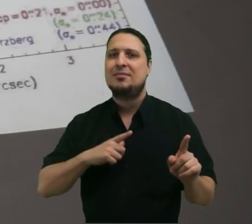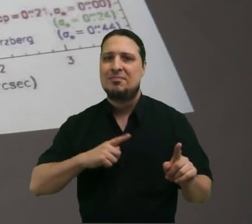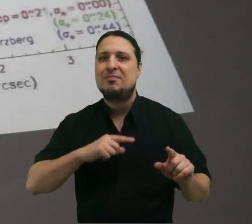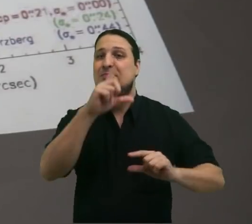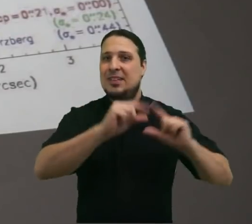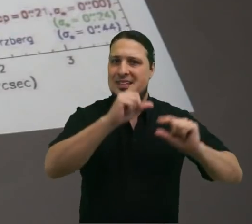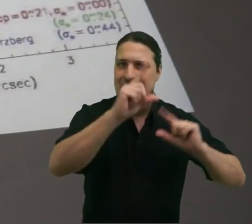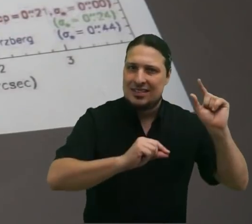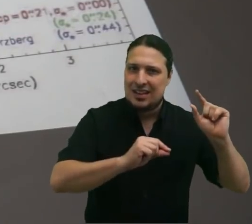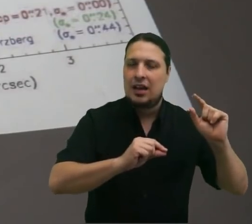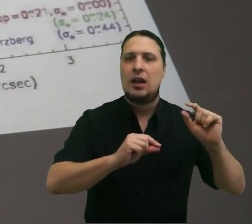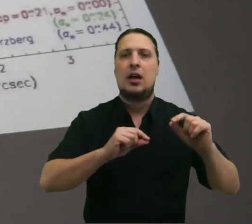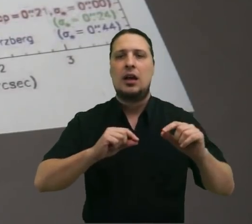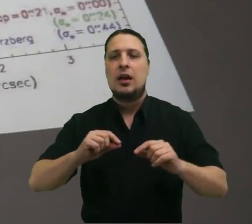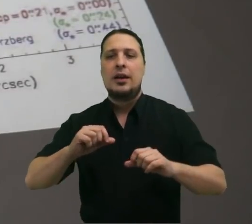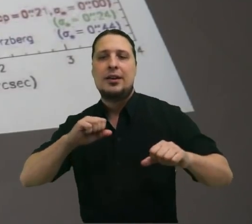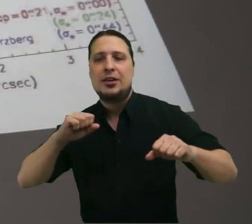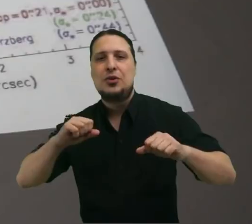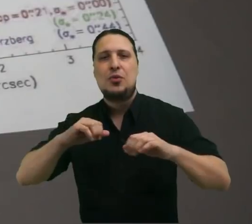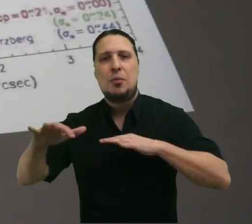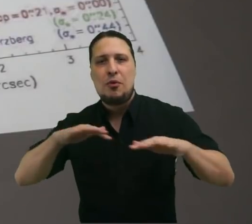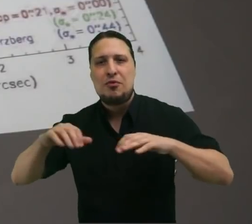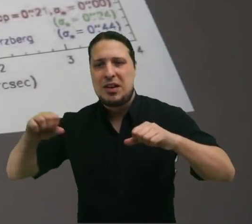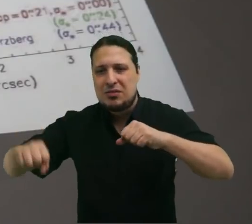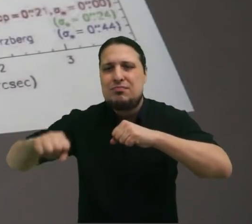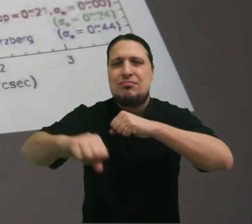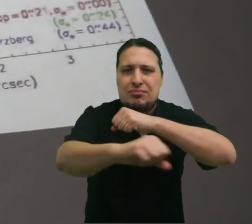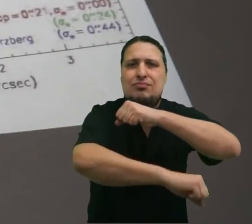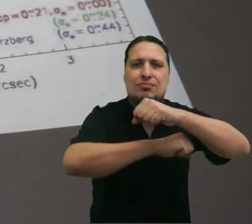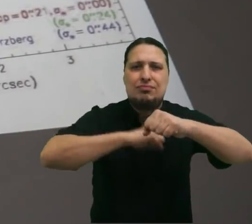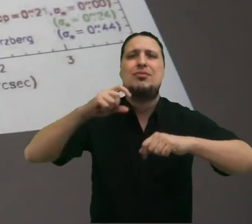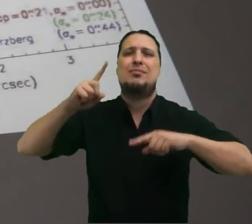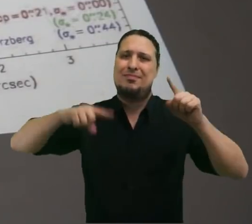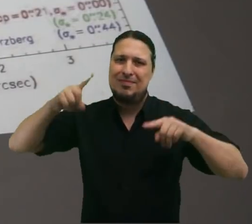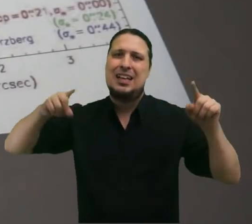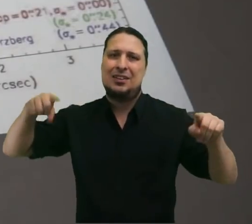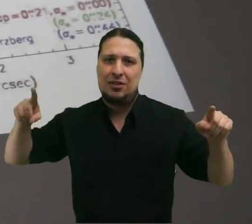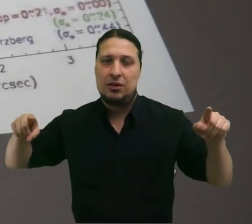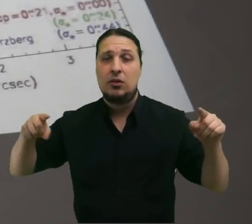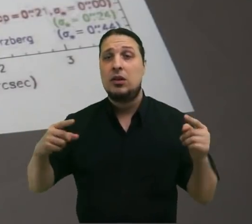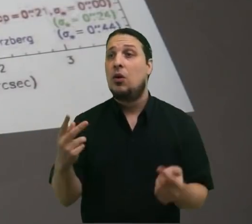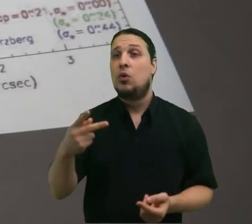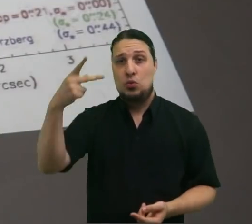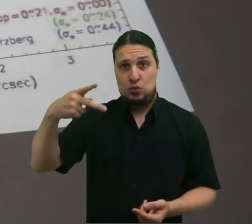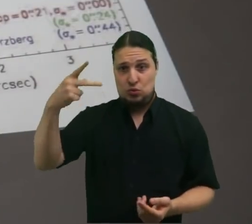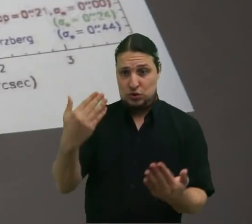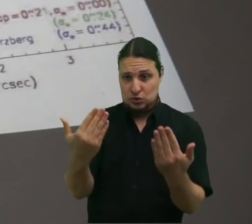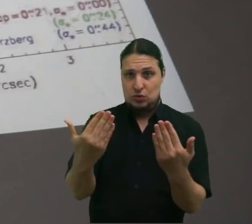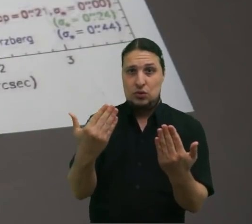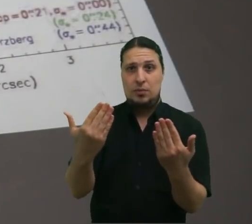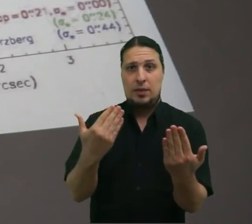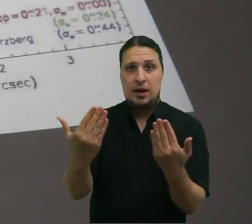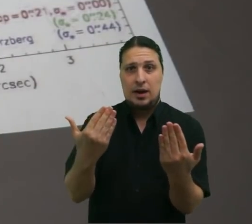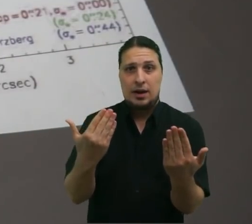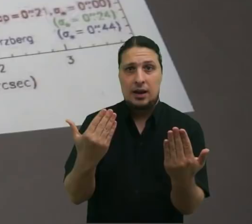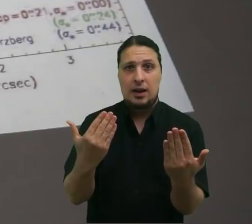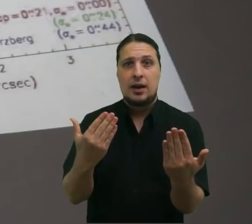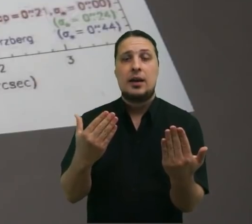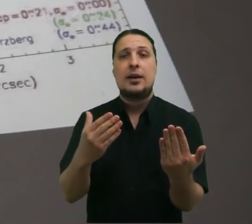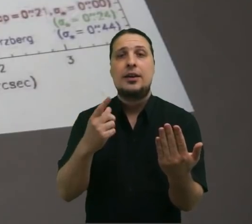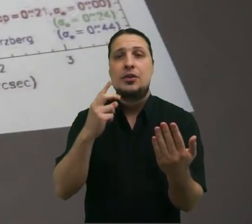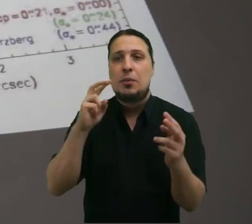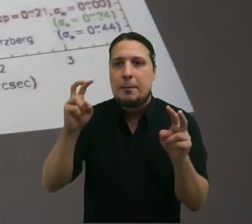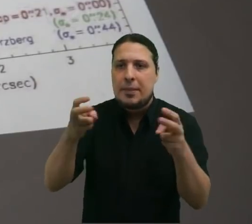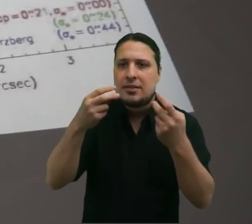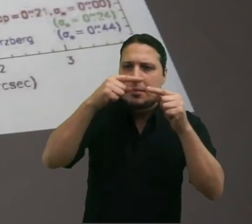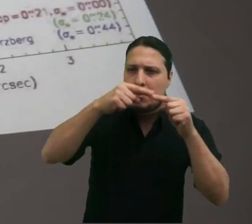não conseguem ver tamanhos pequenos o suficientes para resolver o raio de influência. Tá? O menor tamanho que um telescópio em terra